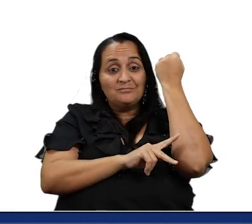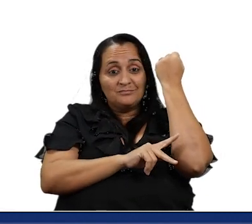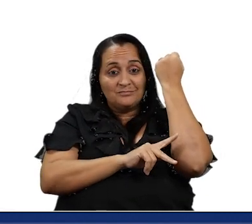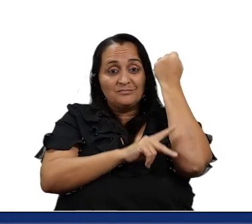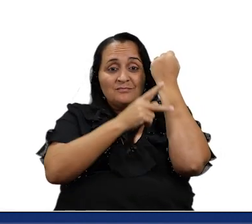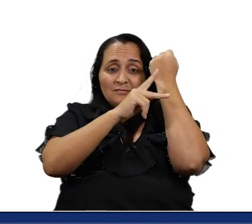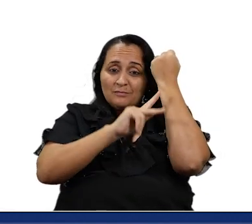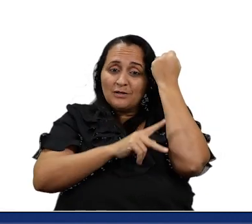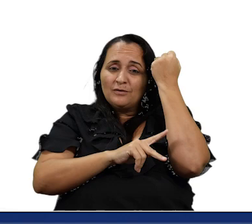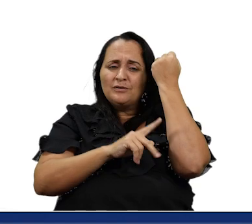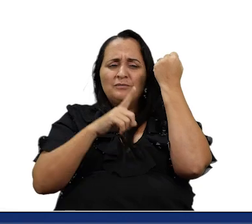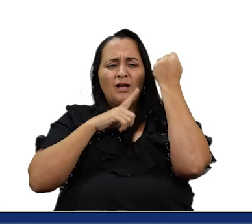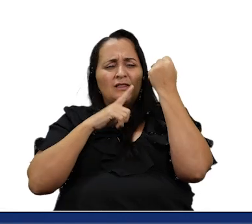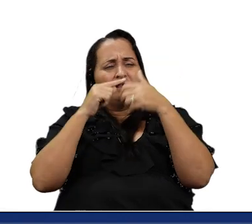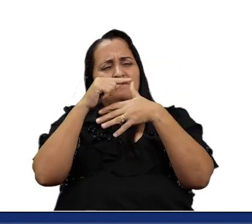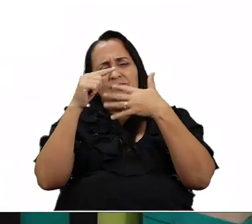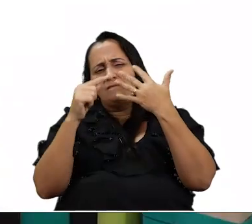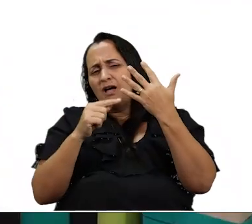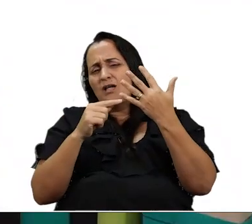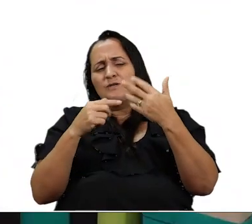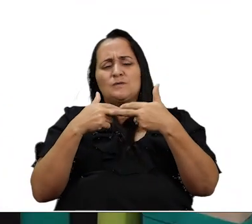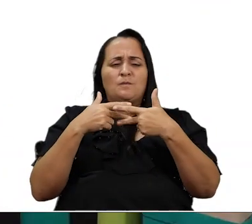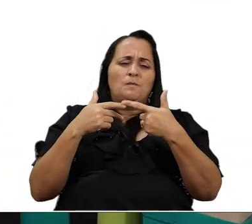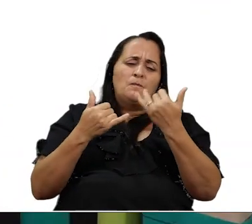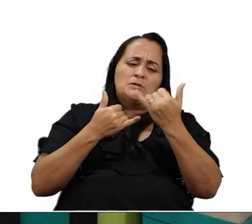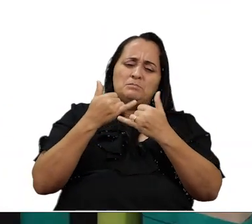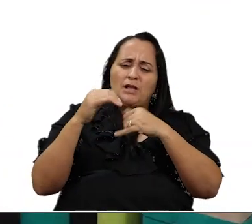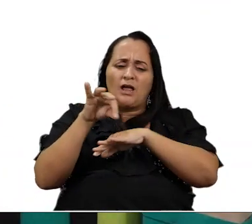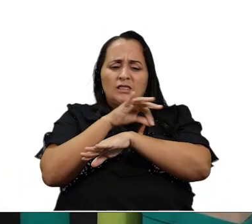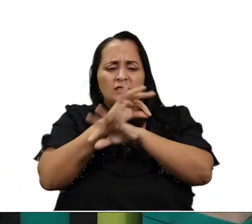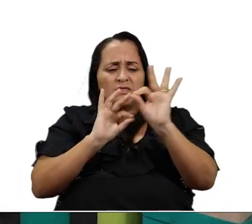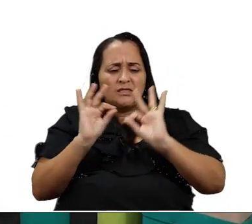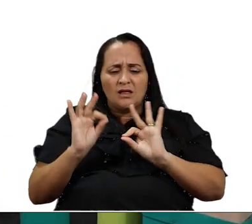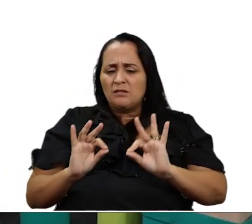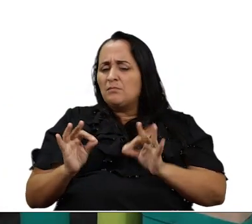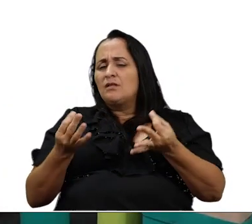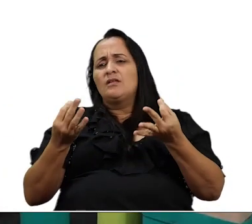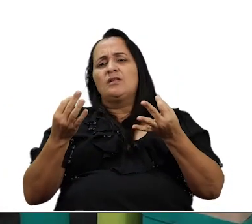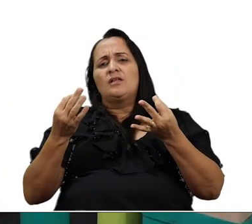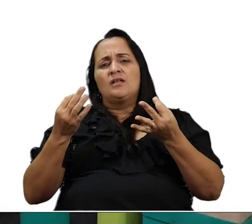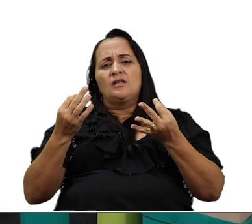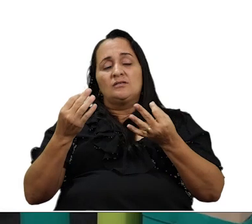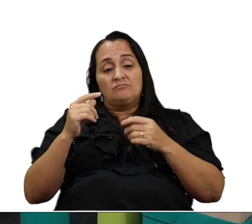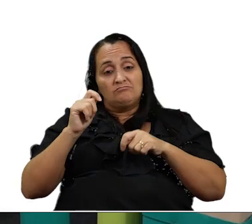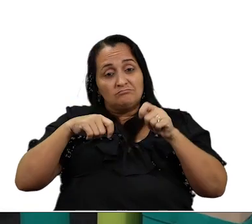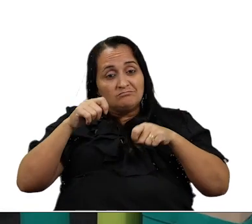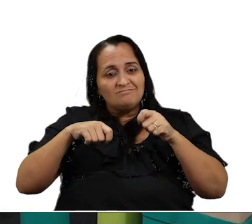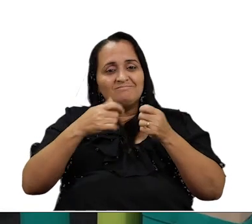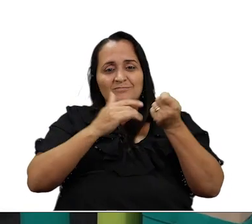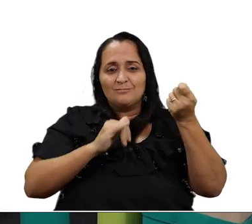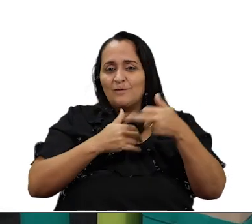Salvador reúne maquetes, roupas e instrumentos. Então, onde é a Casa do Carnaval? Centro Histórico